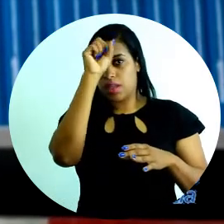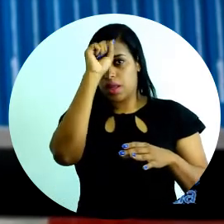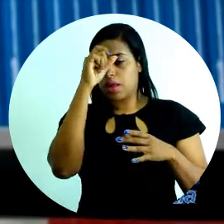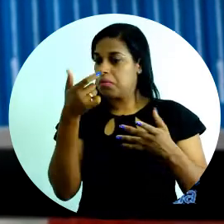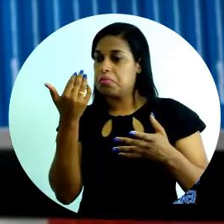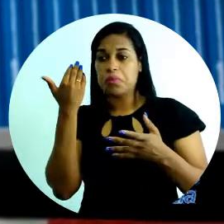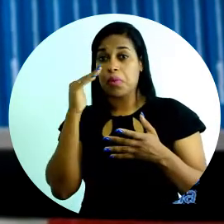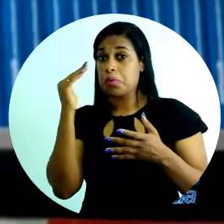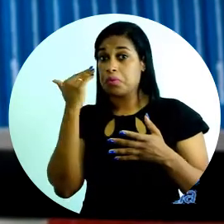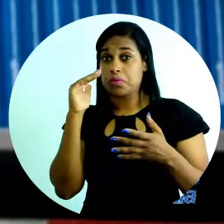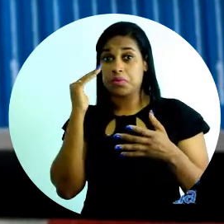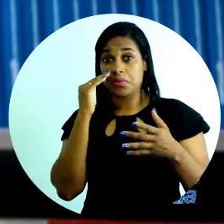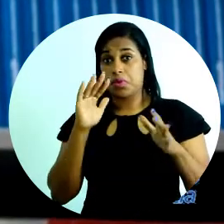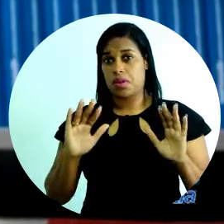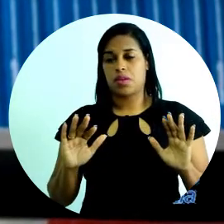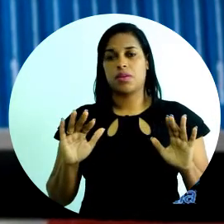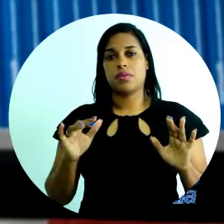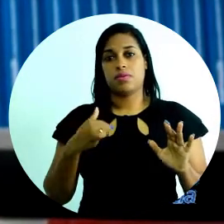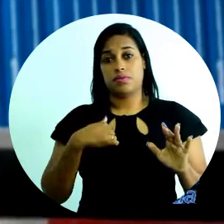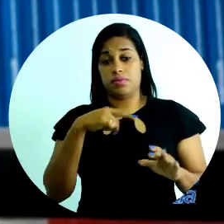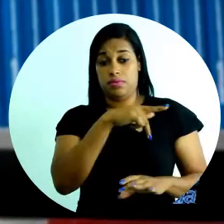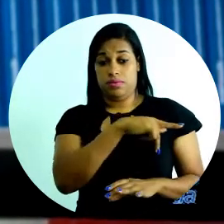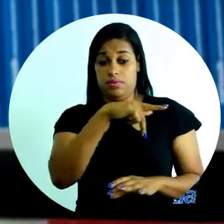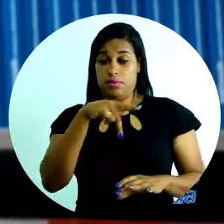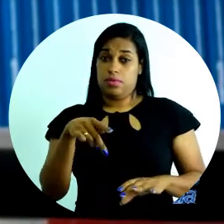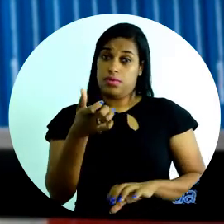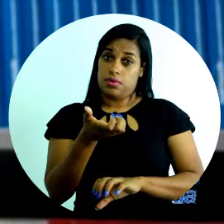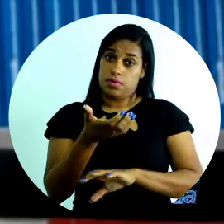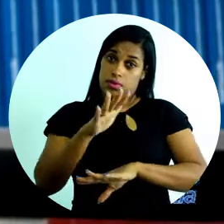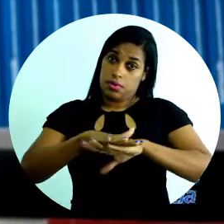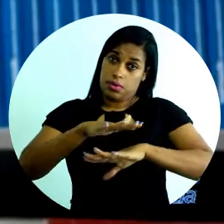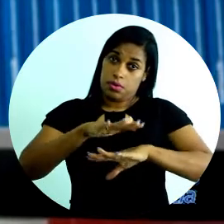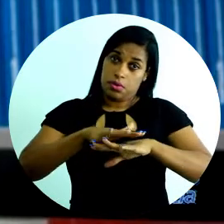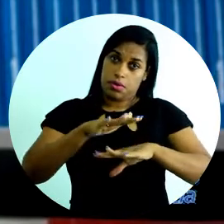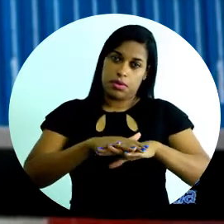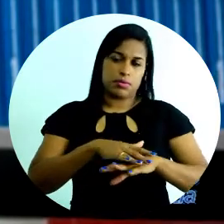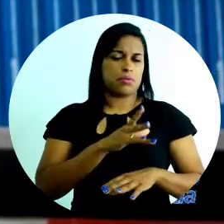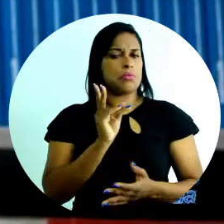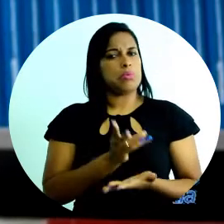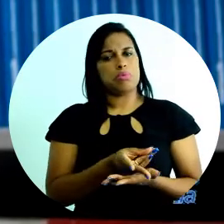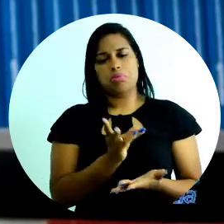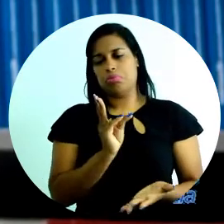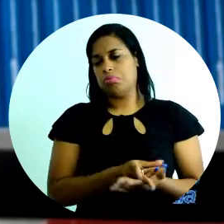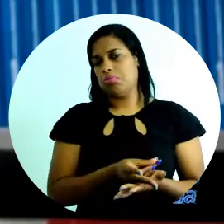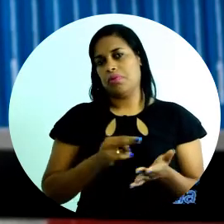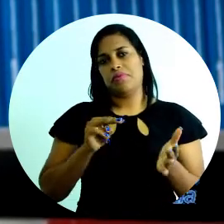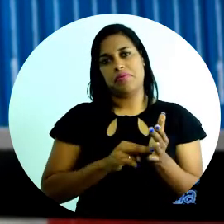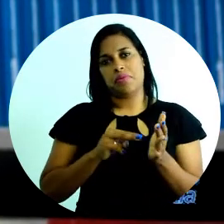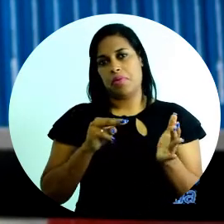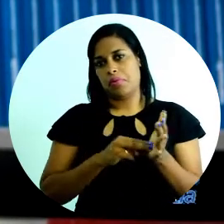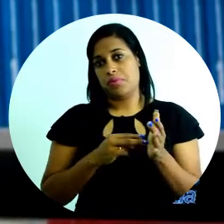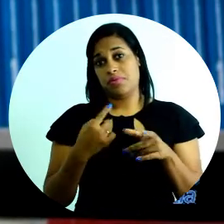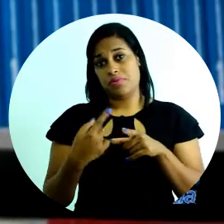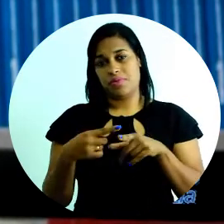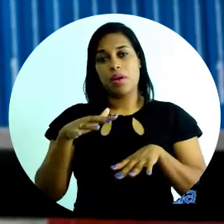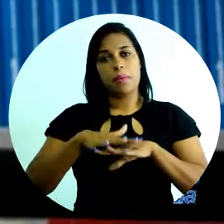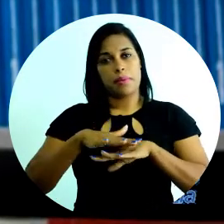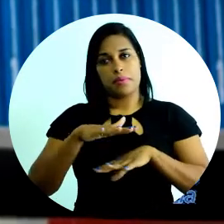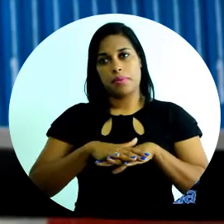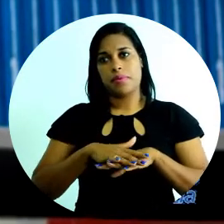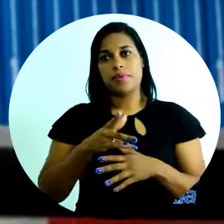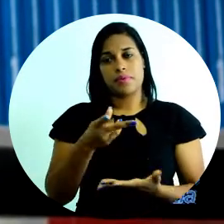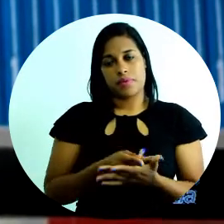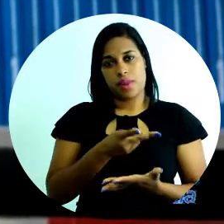conseguindo aprender isso, ou eu não sei determinada coisa. Eu sou professor de matemática na vida secular e isso acontece com muita frequência na matemática, eu não sei nem